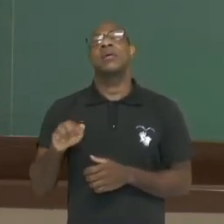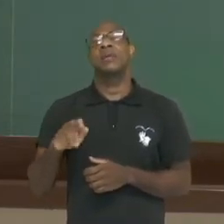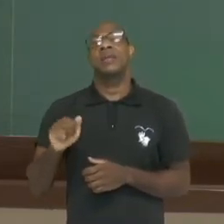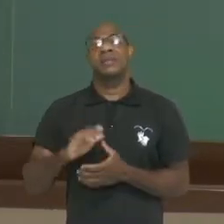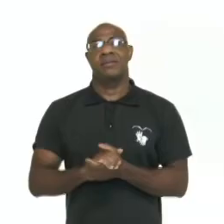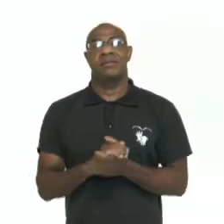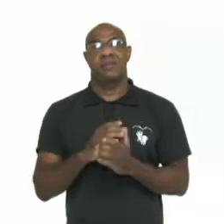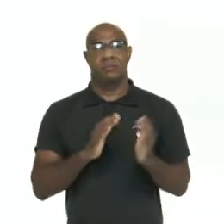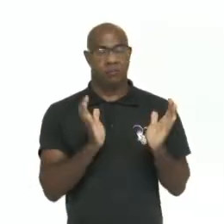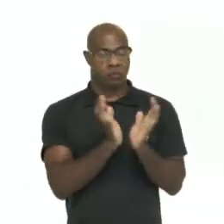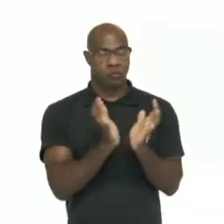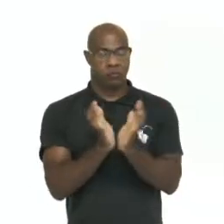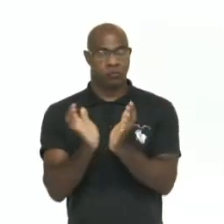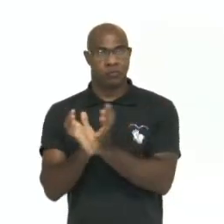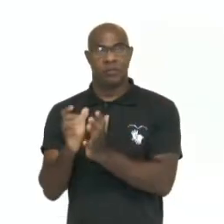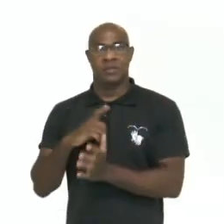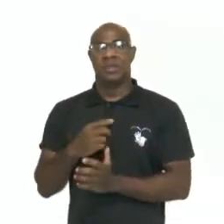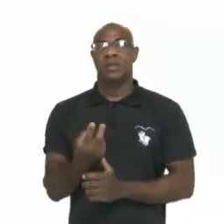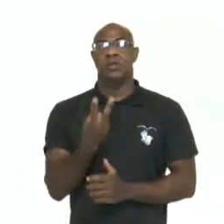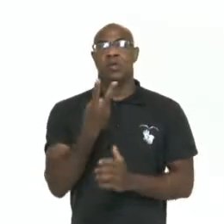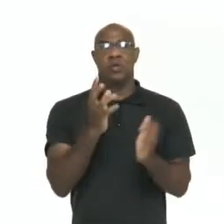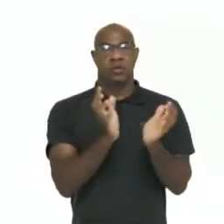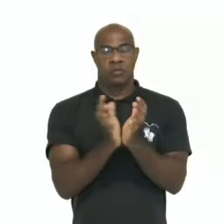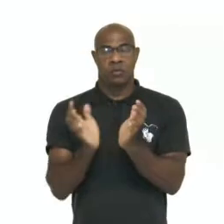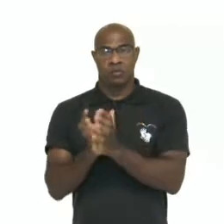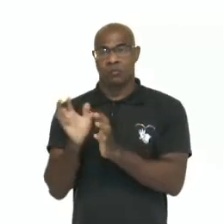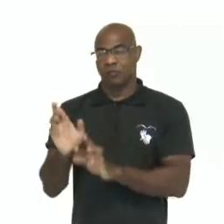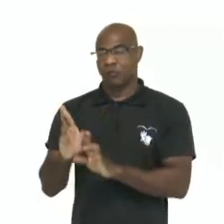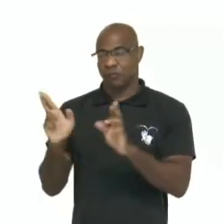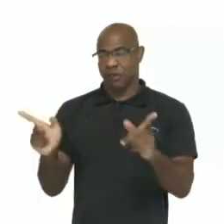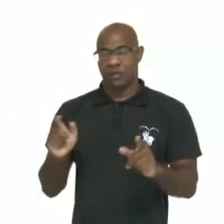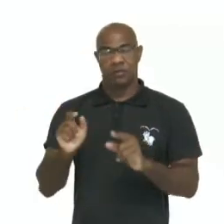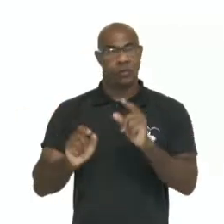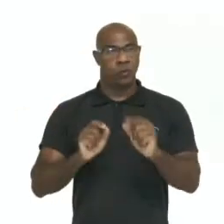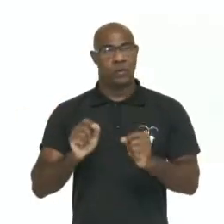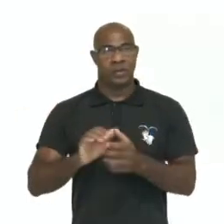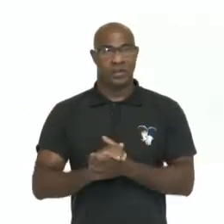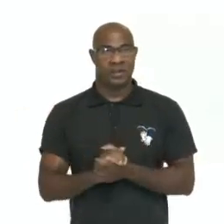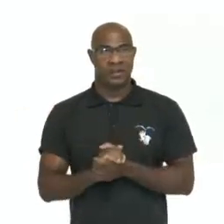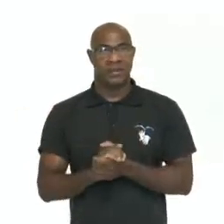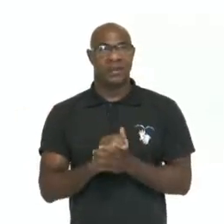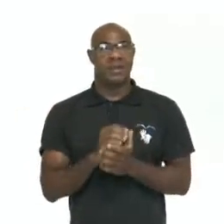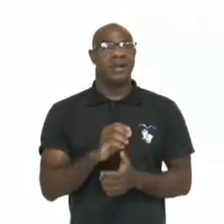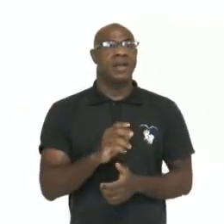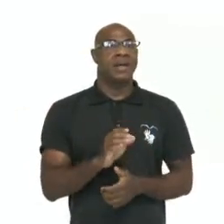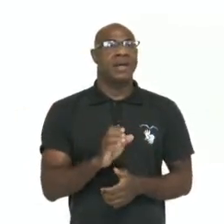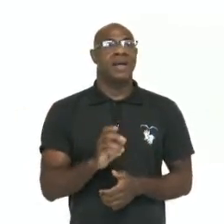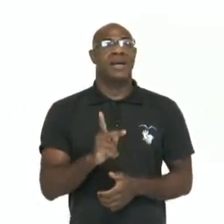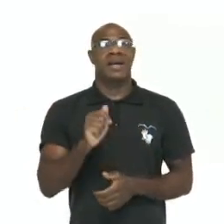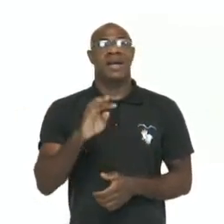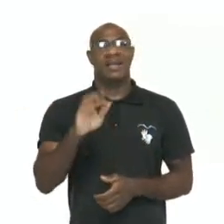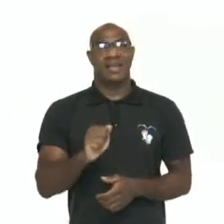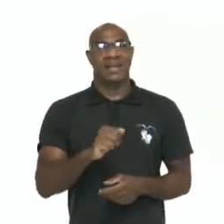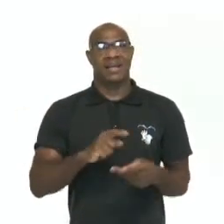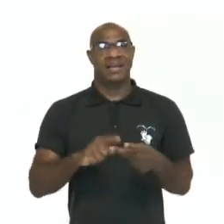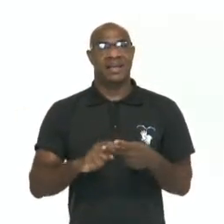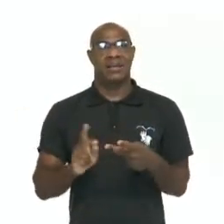das Olimpíadas existem duas categorias distintas, que são elas o Kata e o